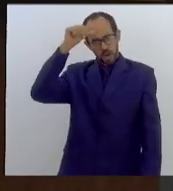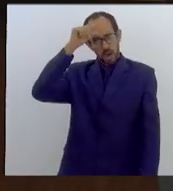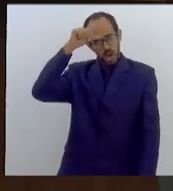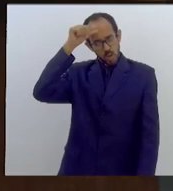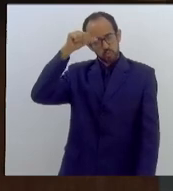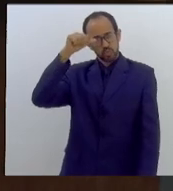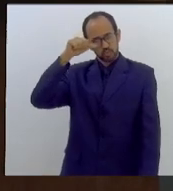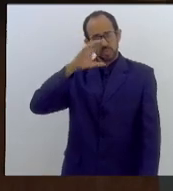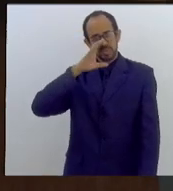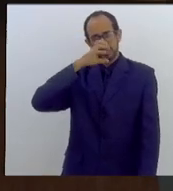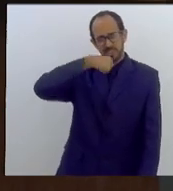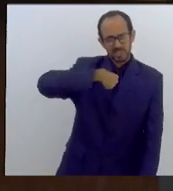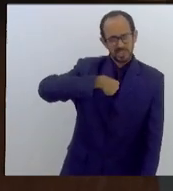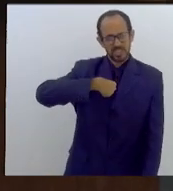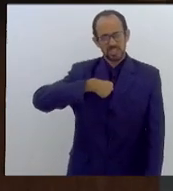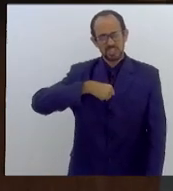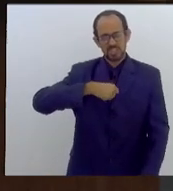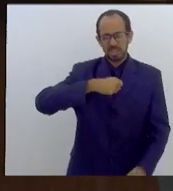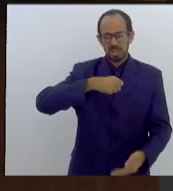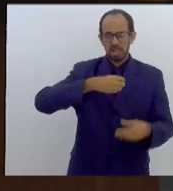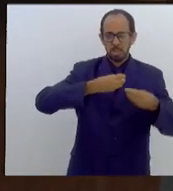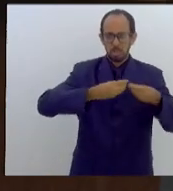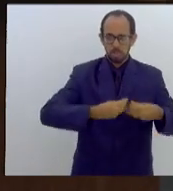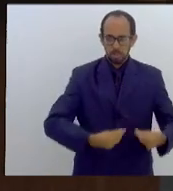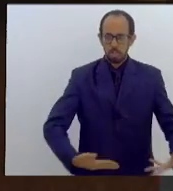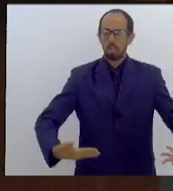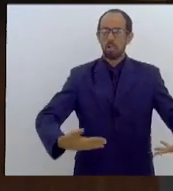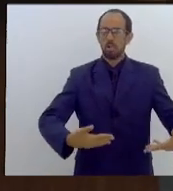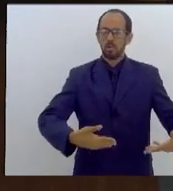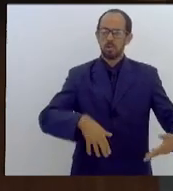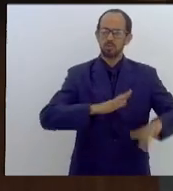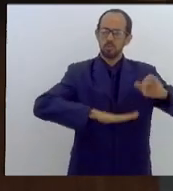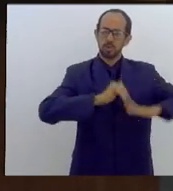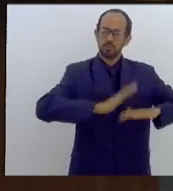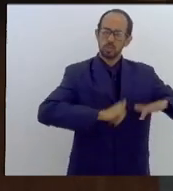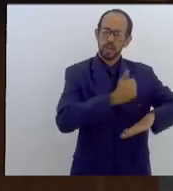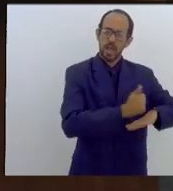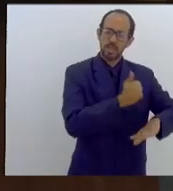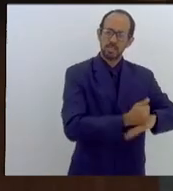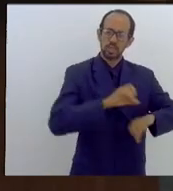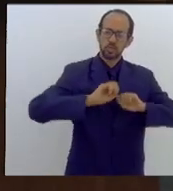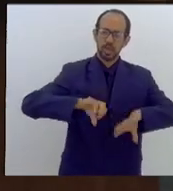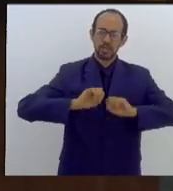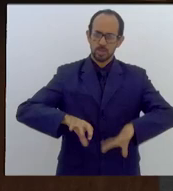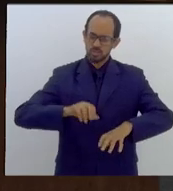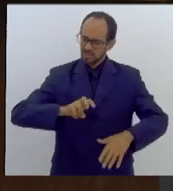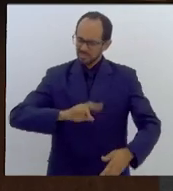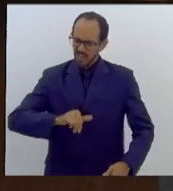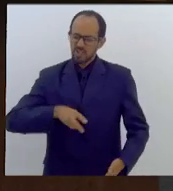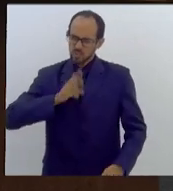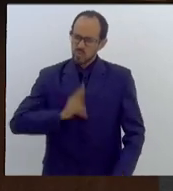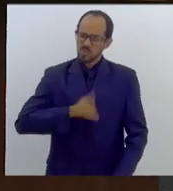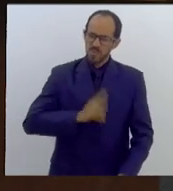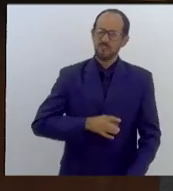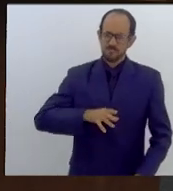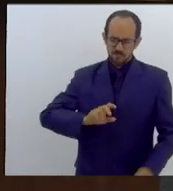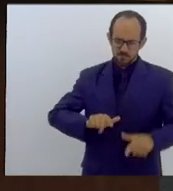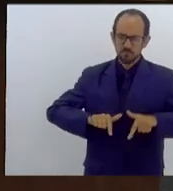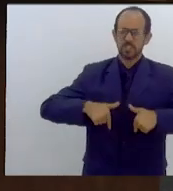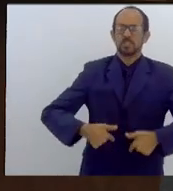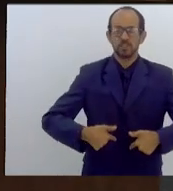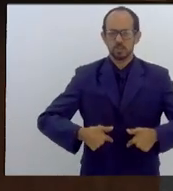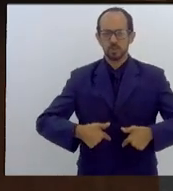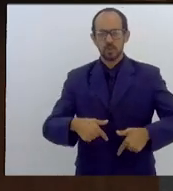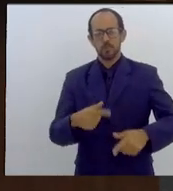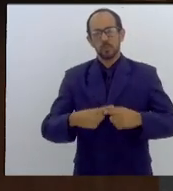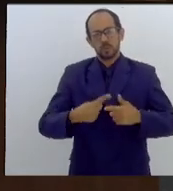de educação. A gente vai continuar lutando, vai continuar enfrentando esse governo, vai continuar martelando que o piso do magistério tem